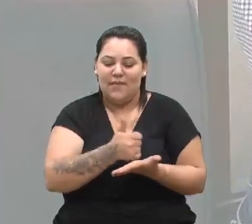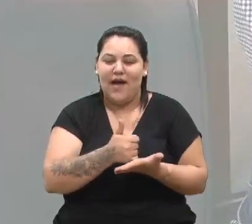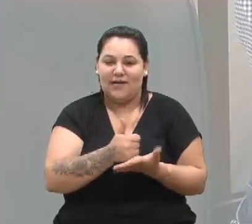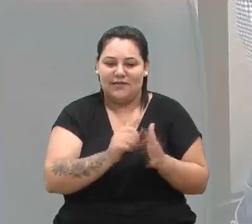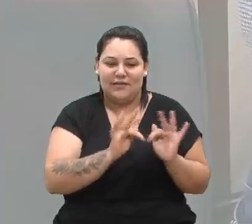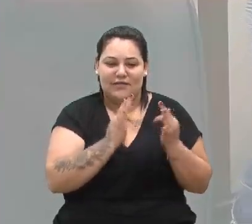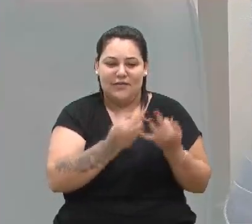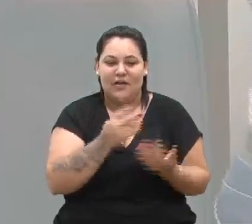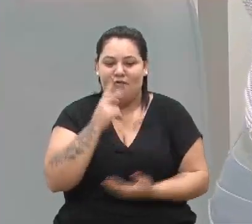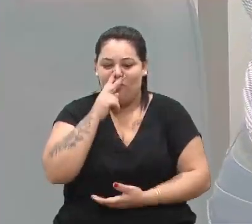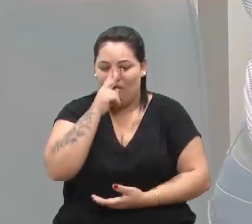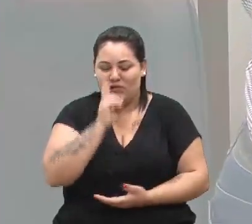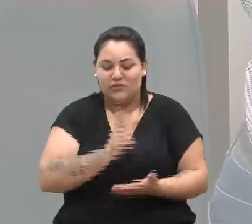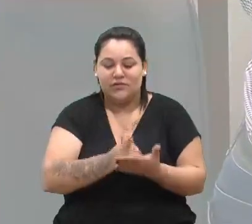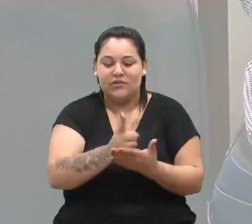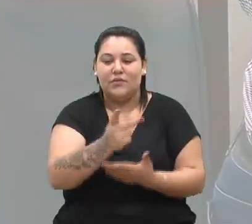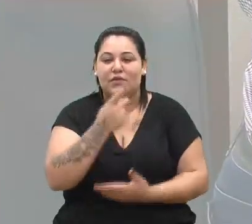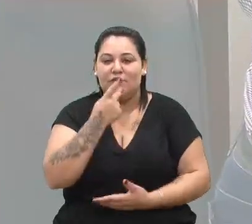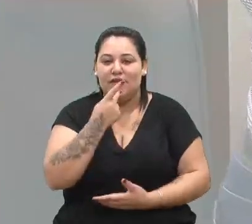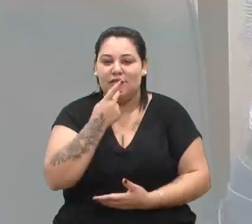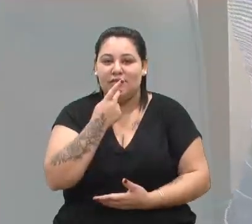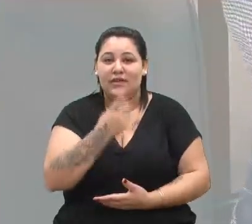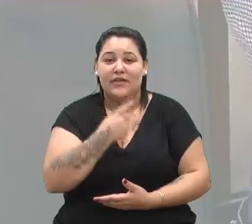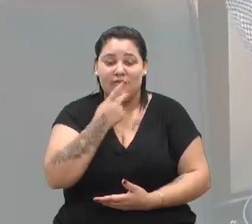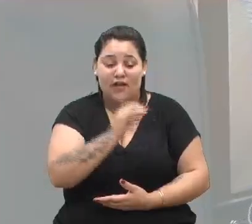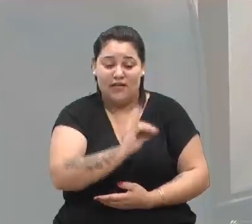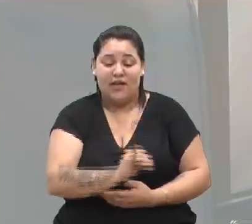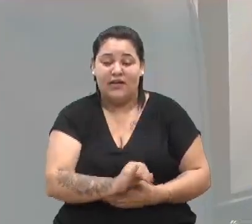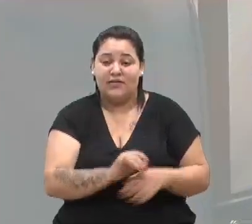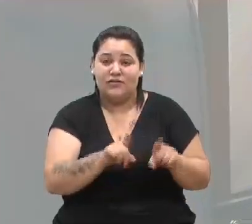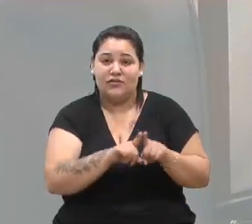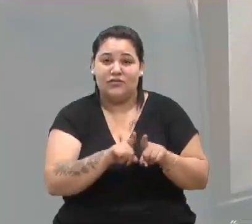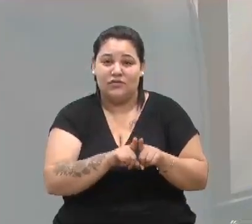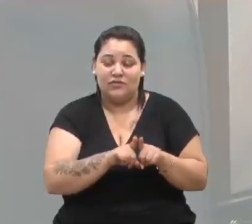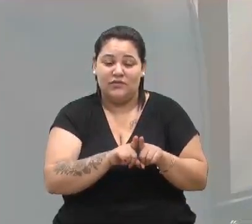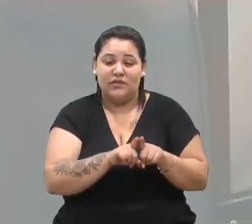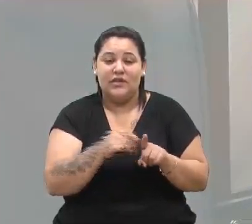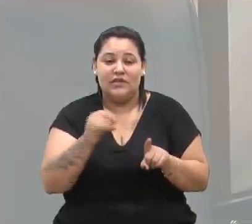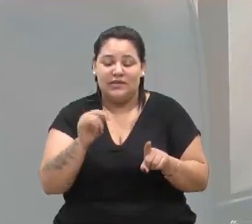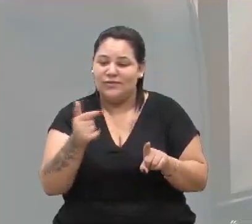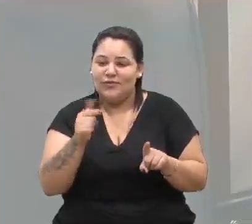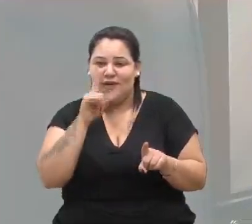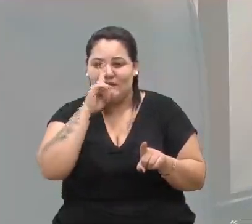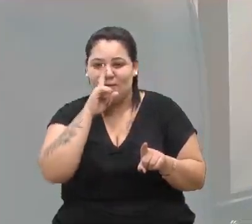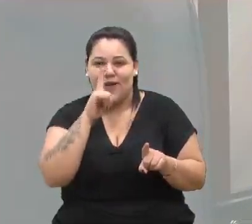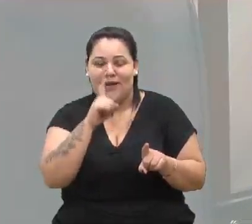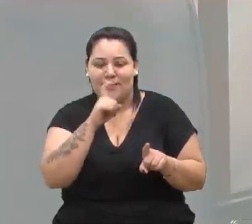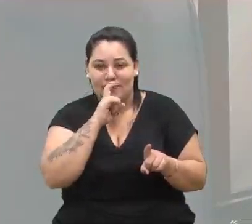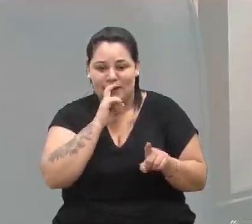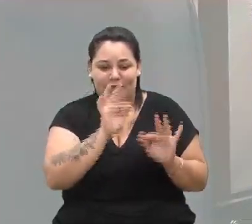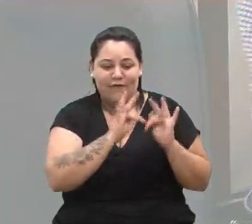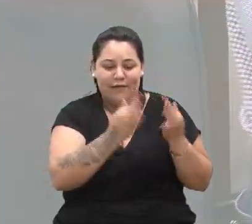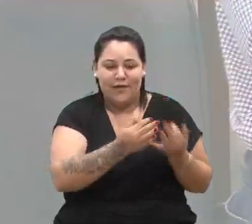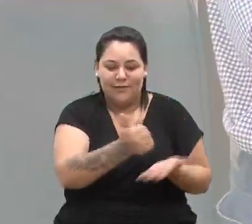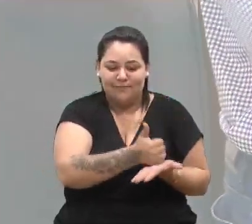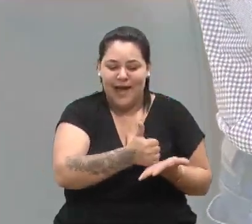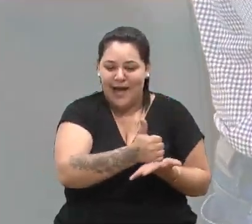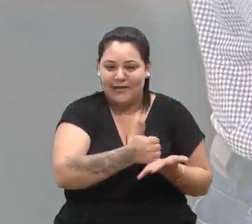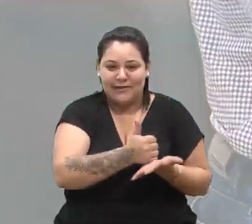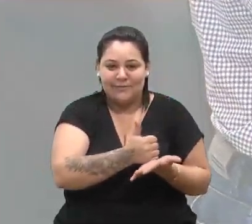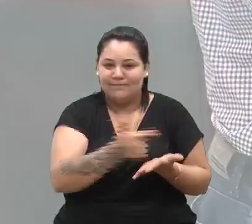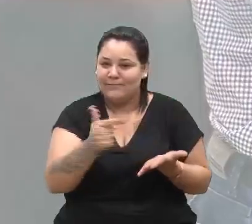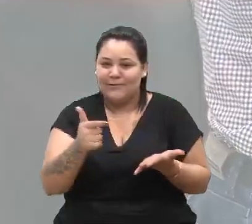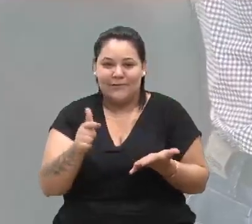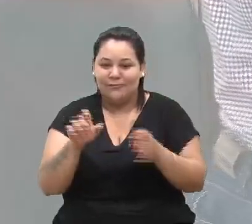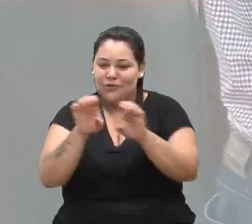sempre disse. E digo em italiano de novo, Camille, se não fosse di nonni, nostri bisnonni, no antes não cessaria